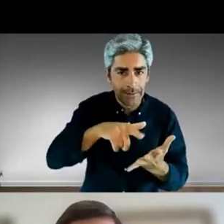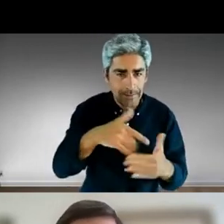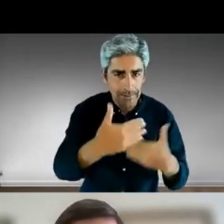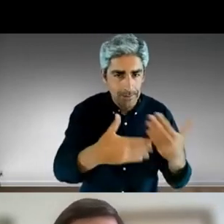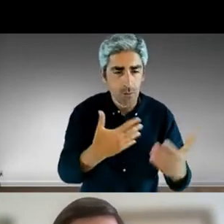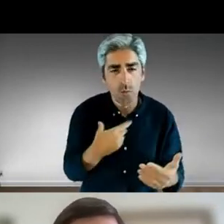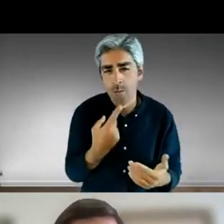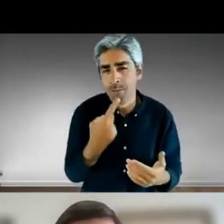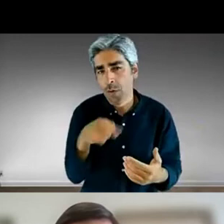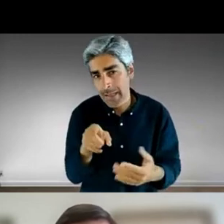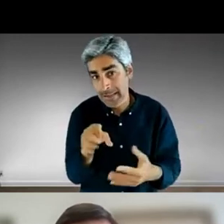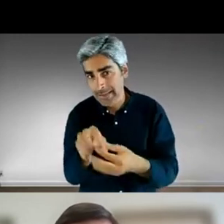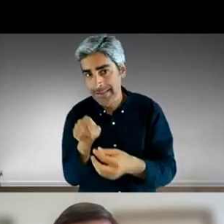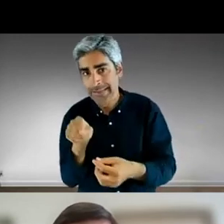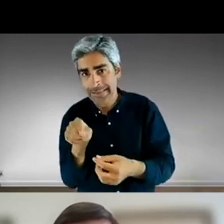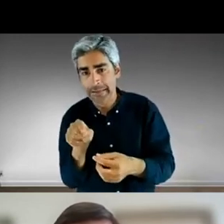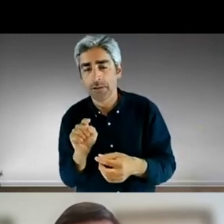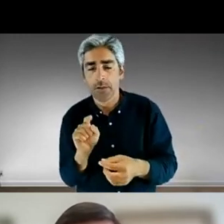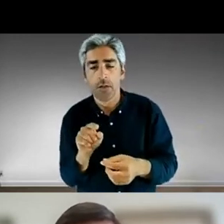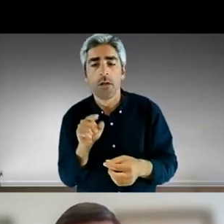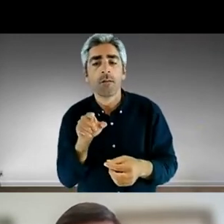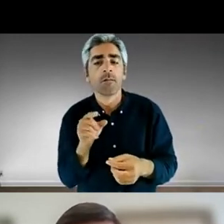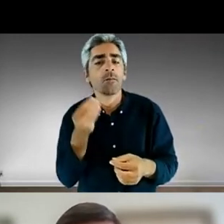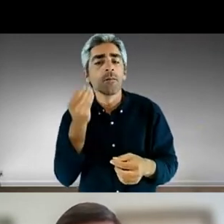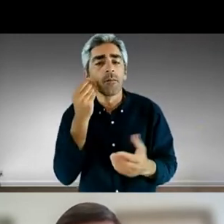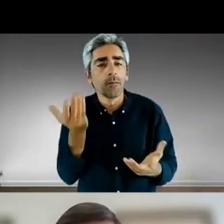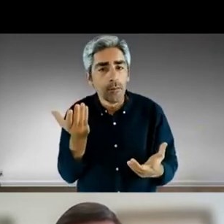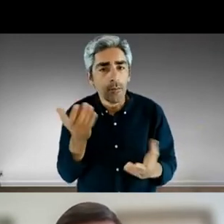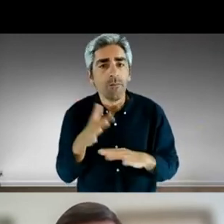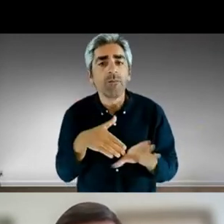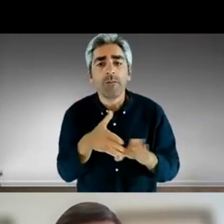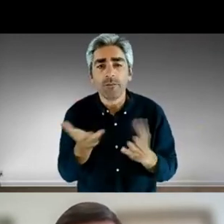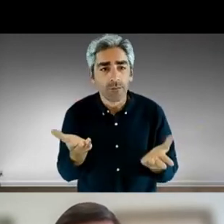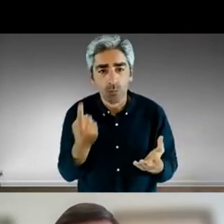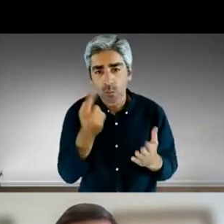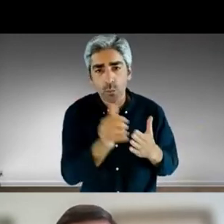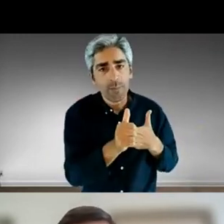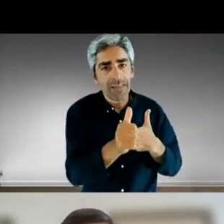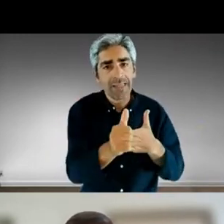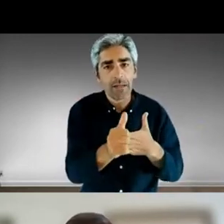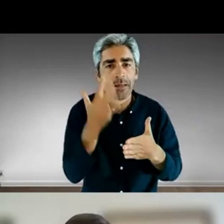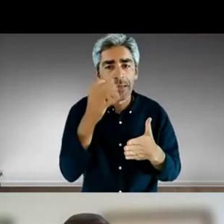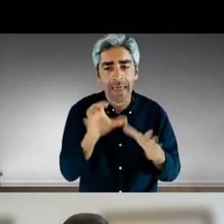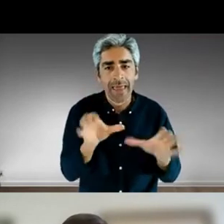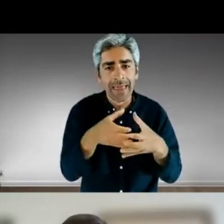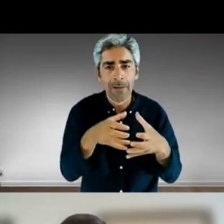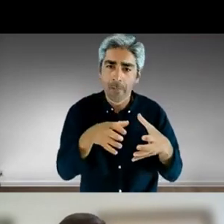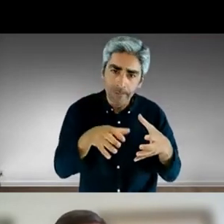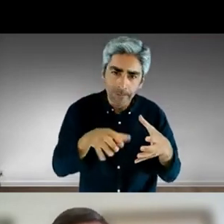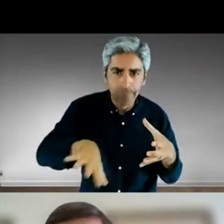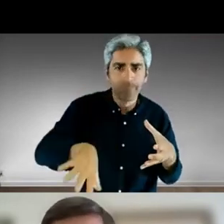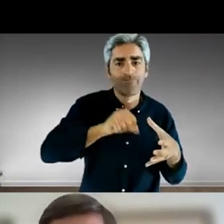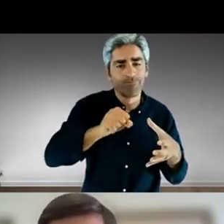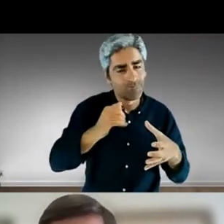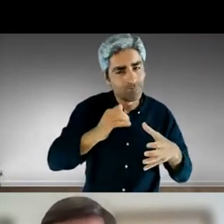que precisamente aborda este tema, é como fazer um líder recuperar uma equipa? Como é que um líder recupera uma